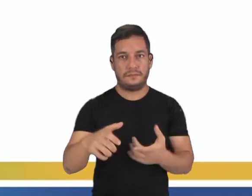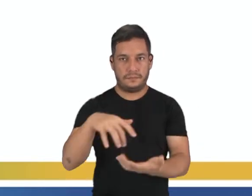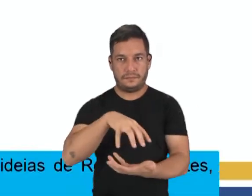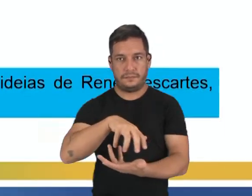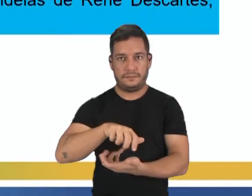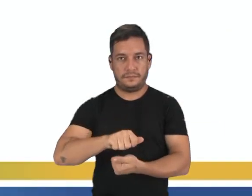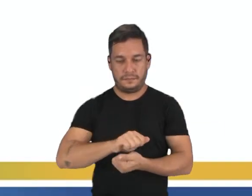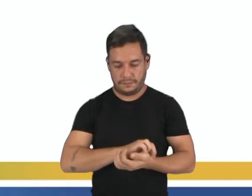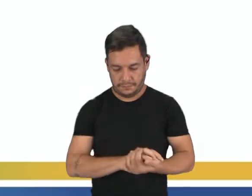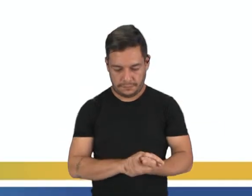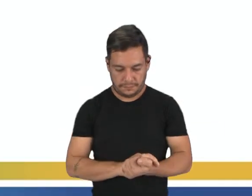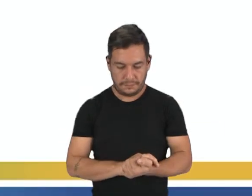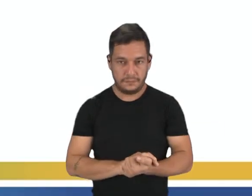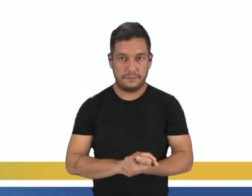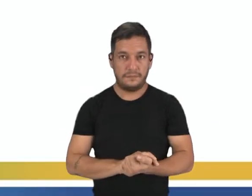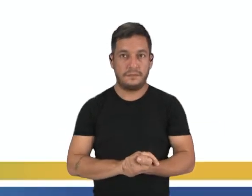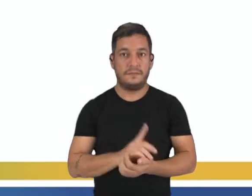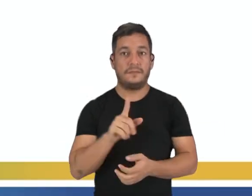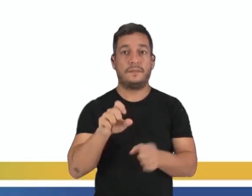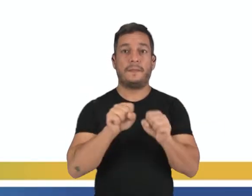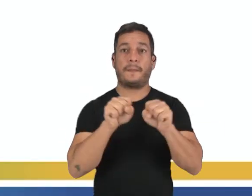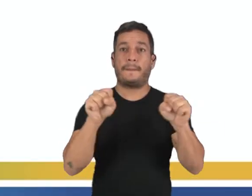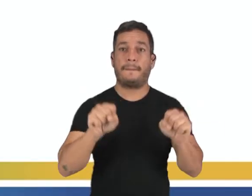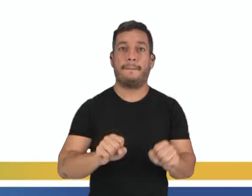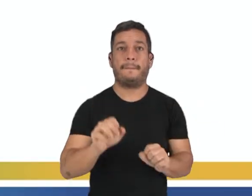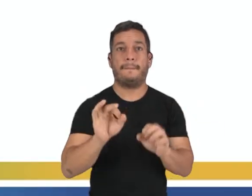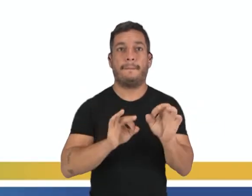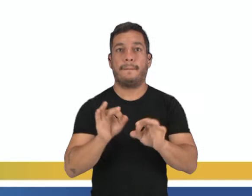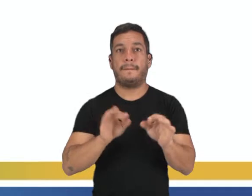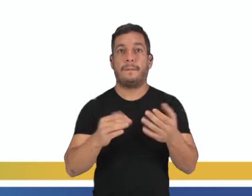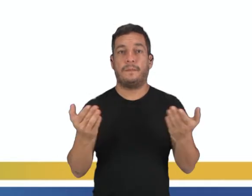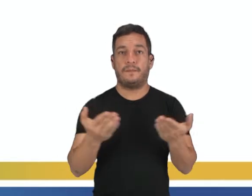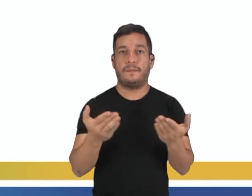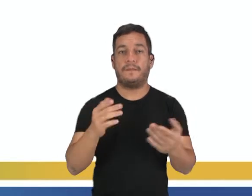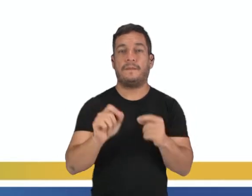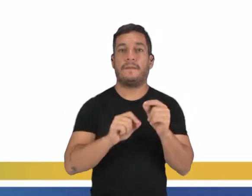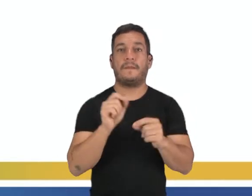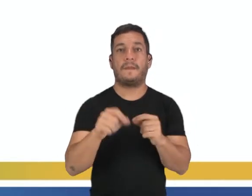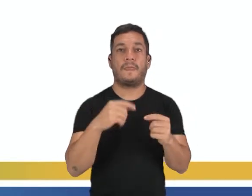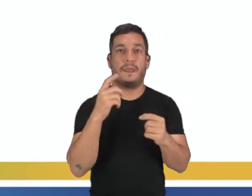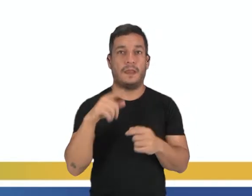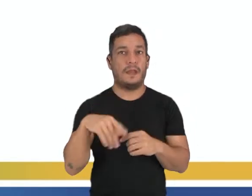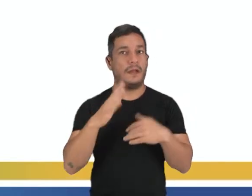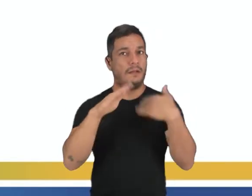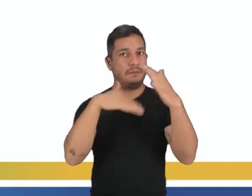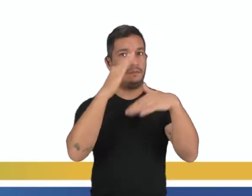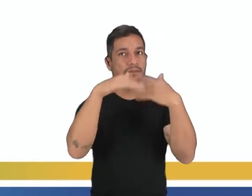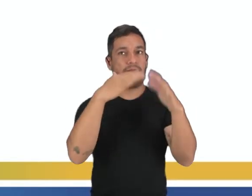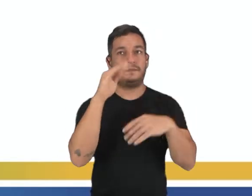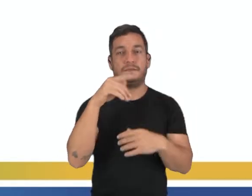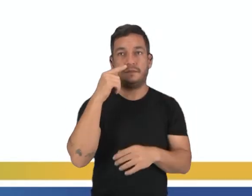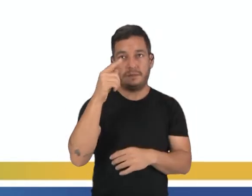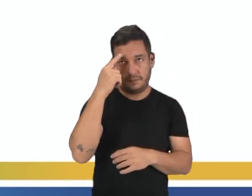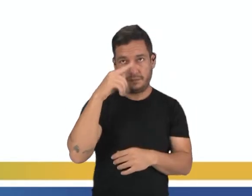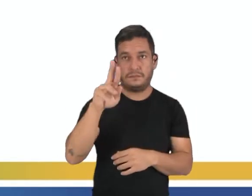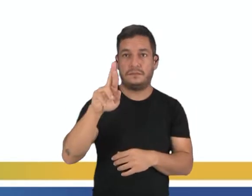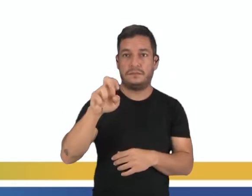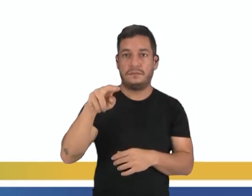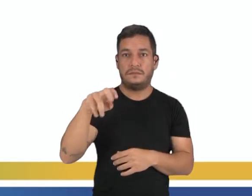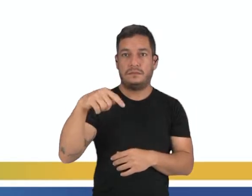planeta. Esses sistemas atualmente são sofisticados, evoluíram com a ideia de René